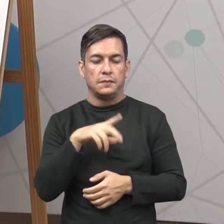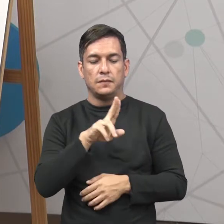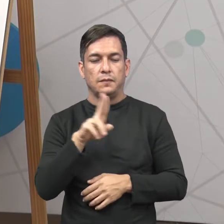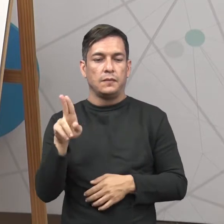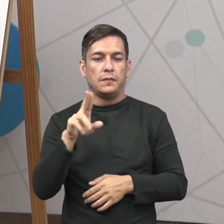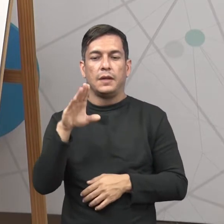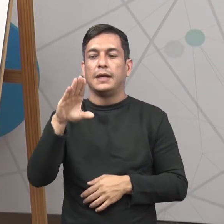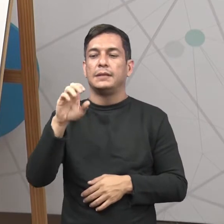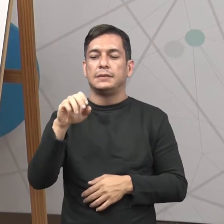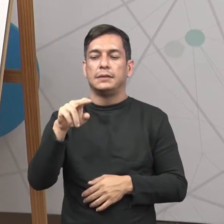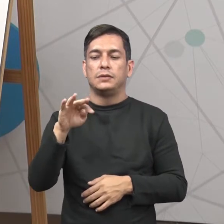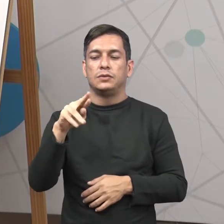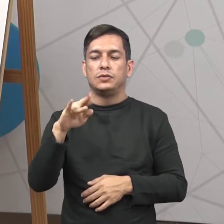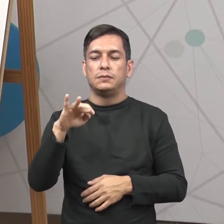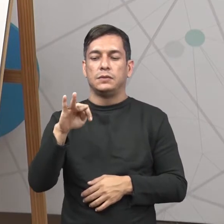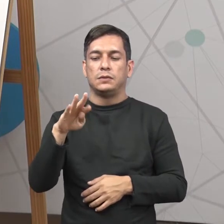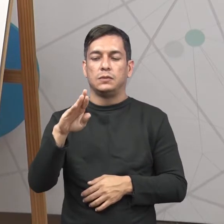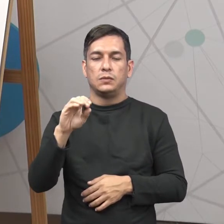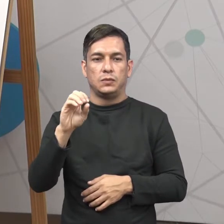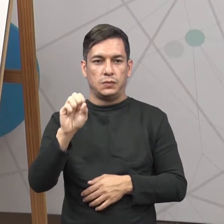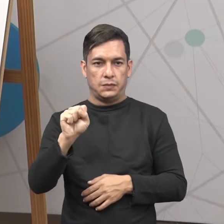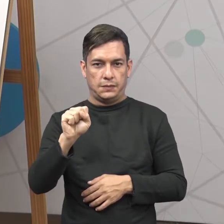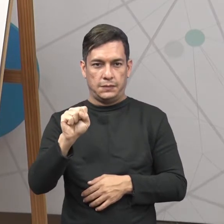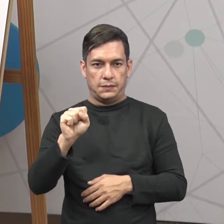de centímetros.